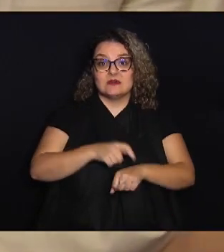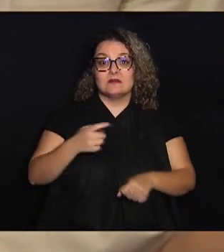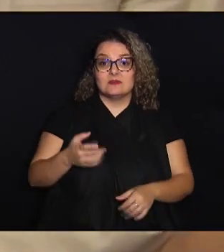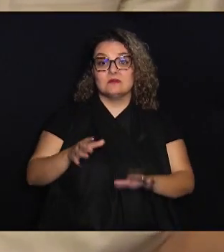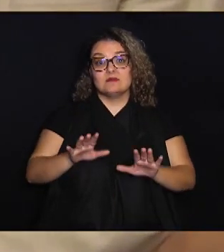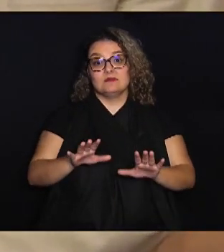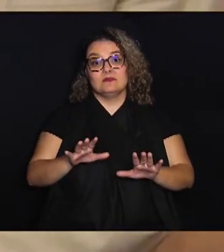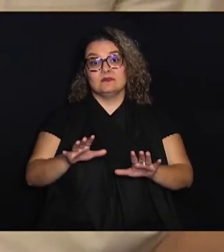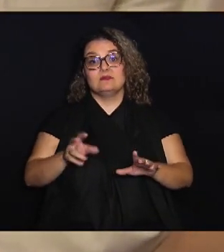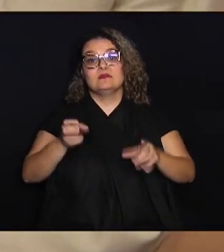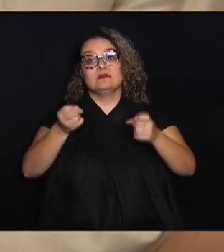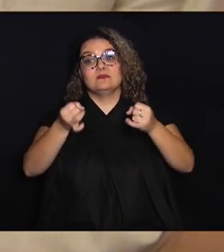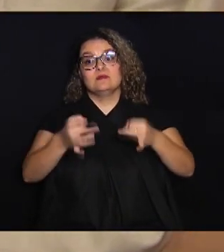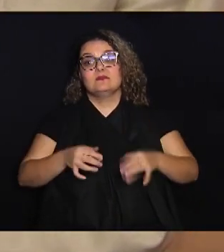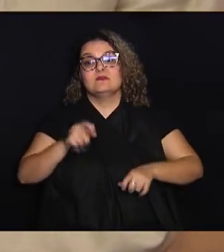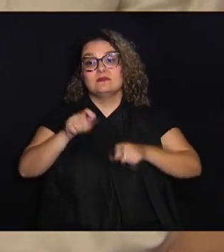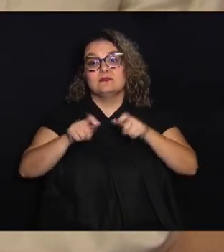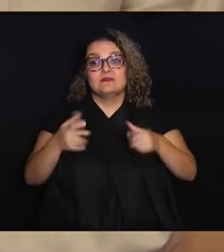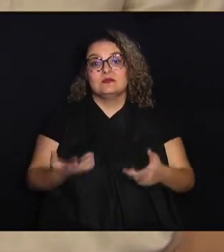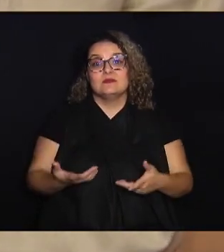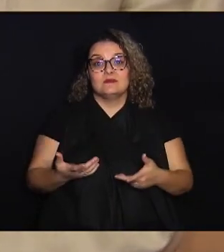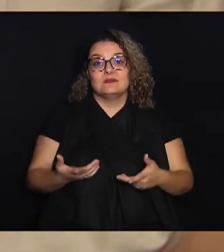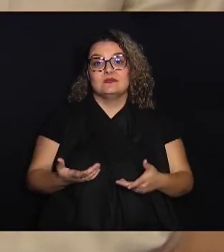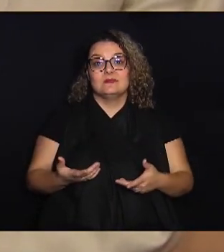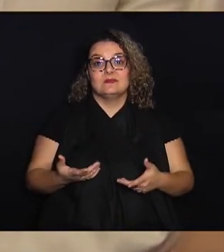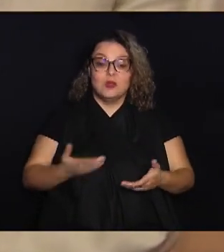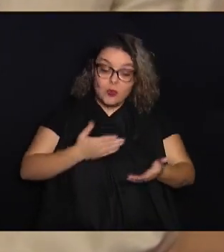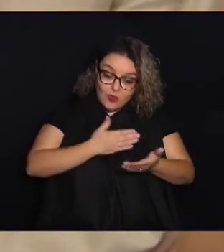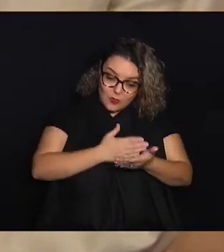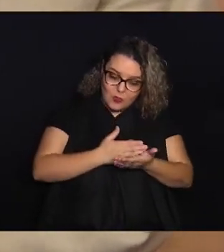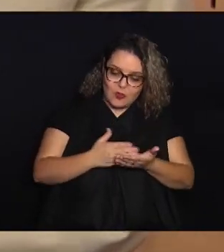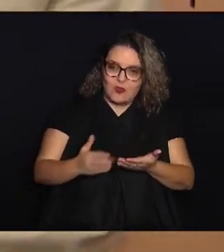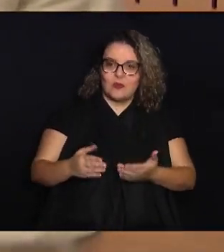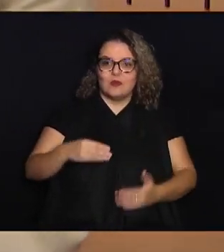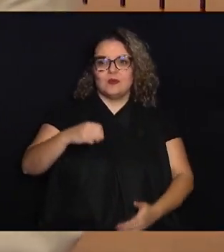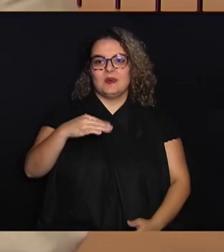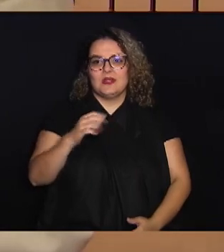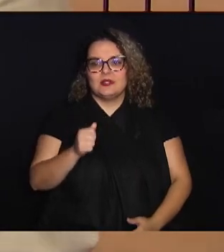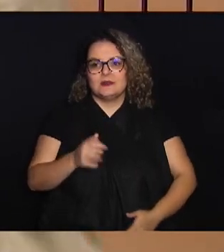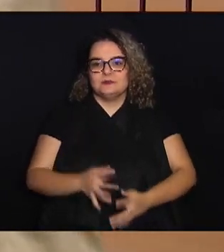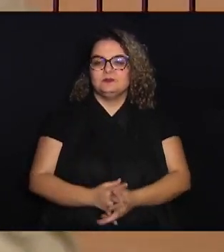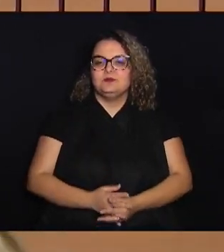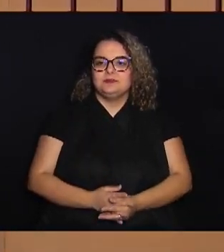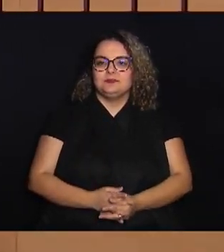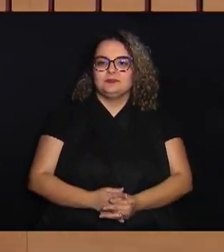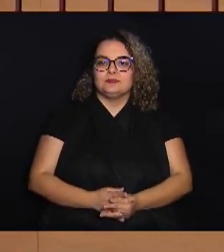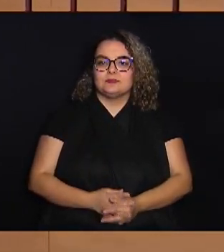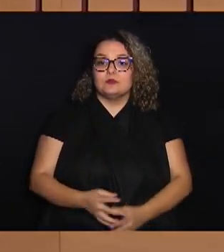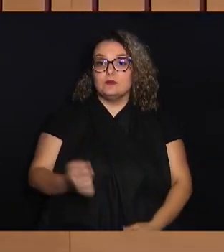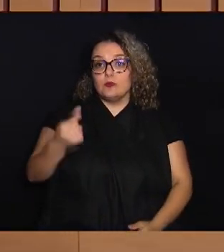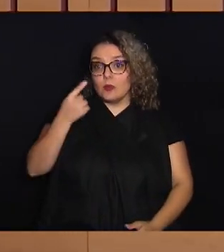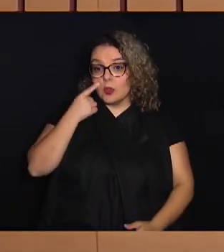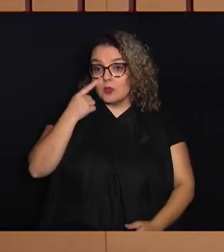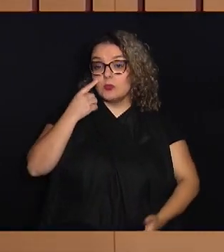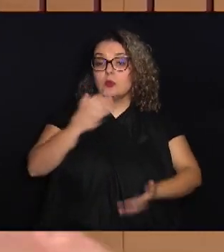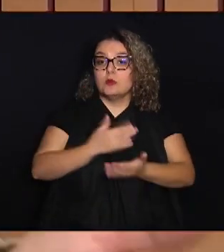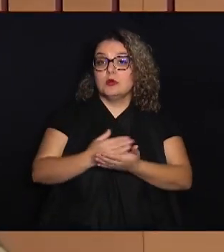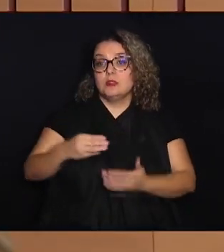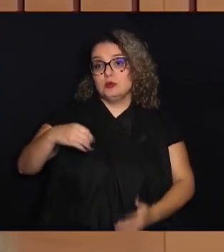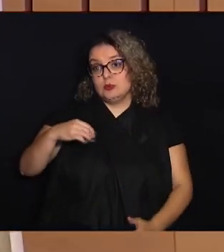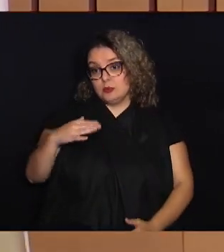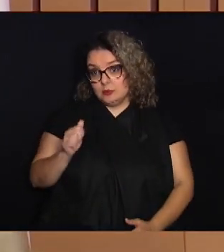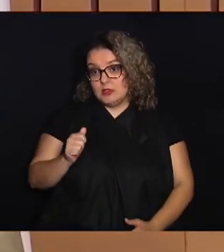aliás, explica pro pessoal de casa sobre o início, né, do Meca. Olha, o início do Meca foi o seguinte: o